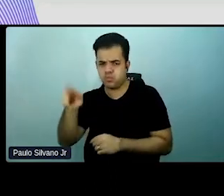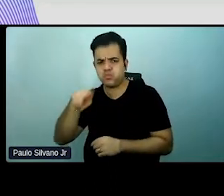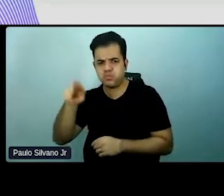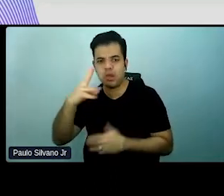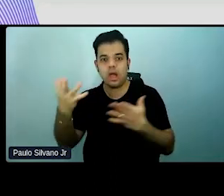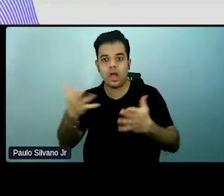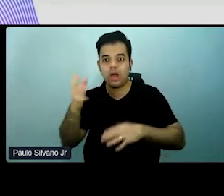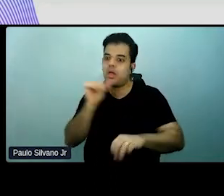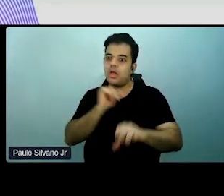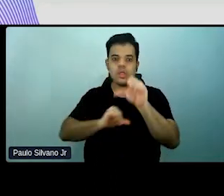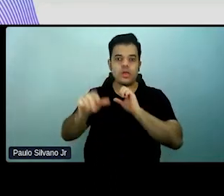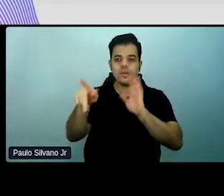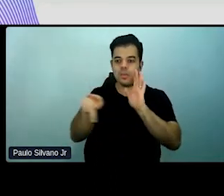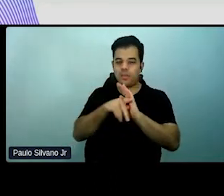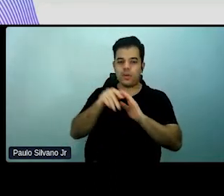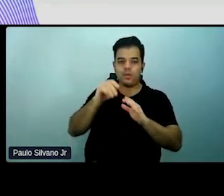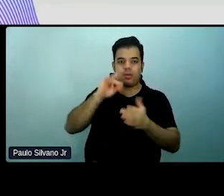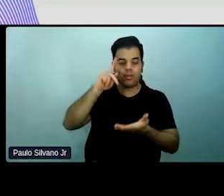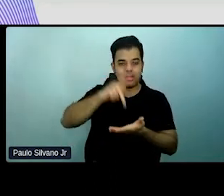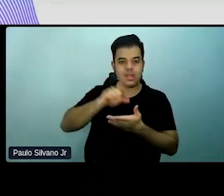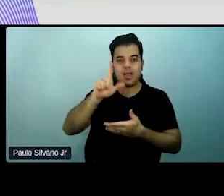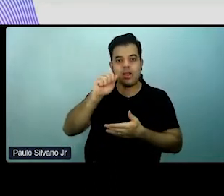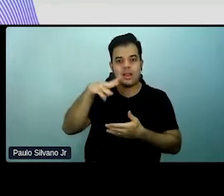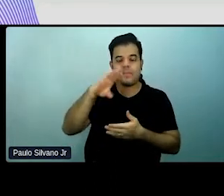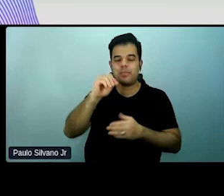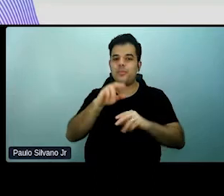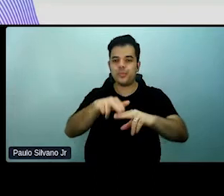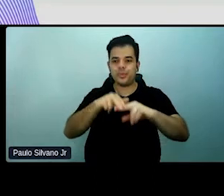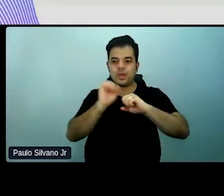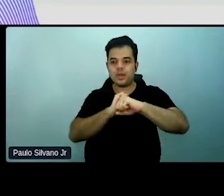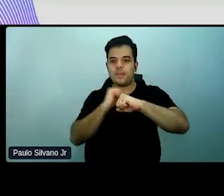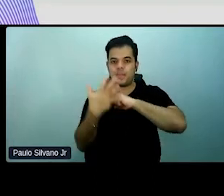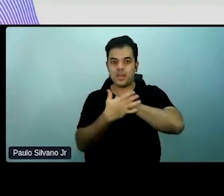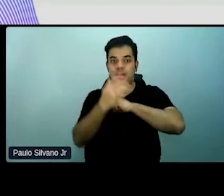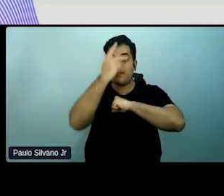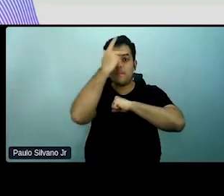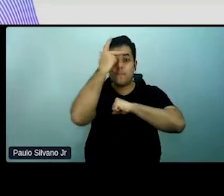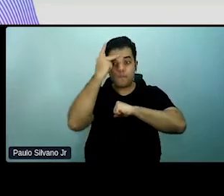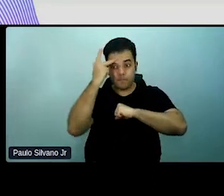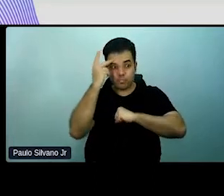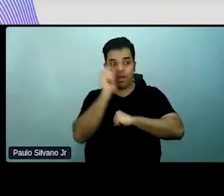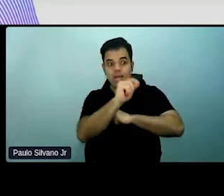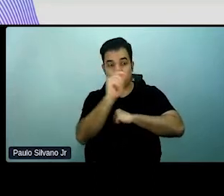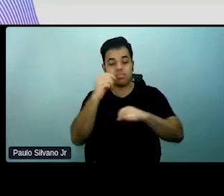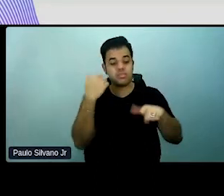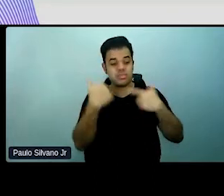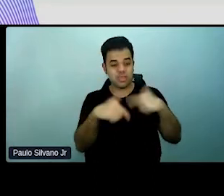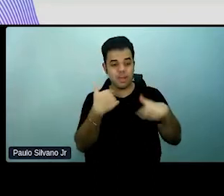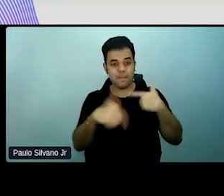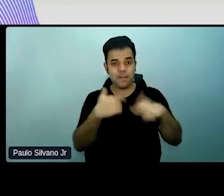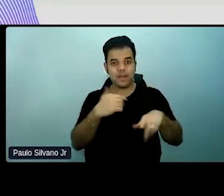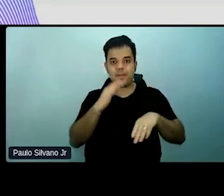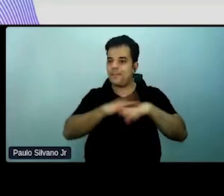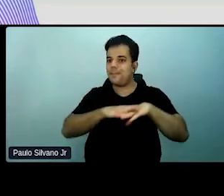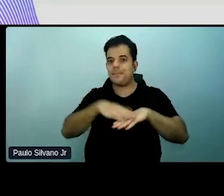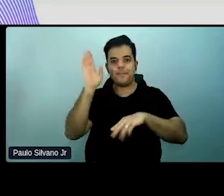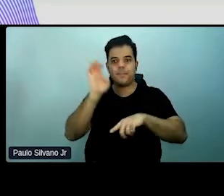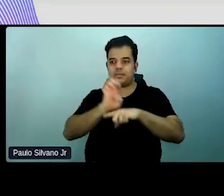pela realidade da Lambda, devido à pandemia, as pessoas da Lambda, elas trabalham como a Patrícia falou, em mais de